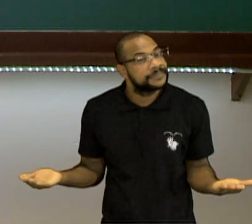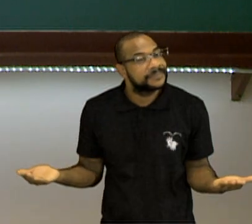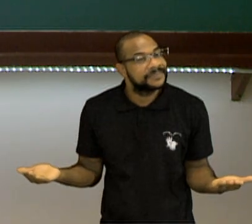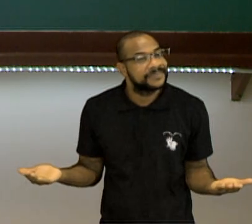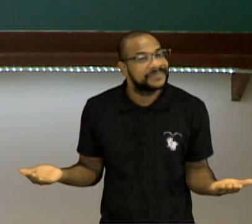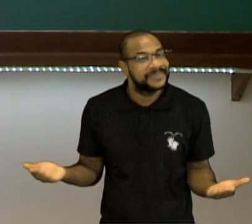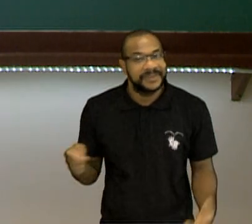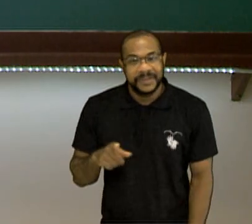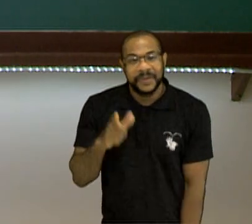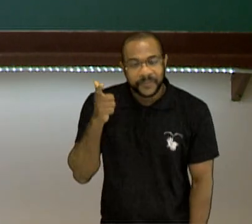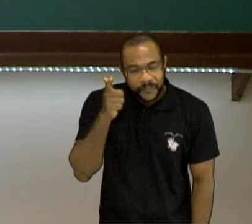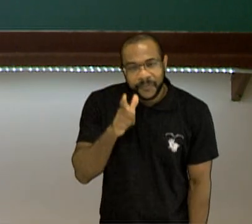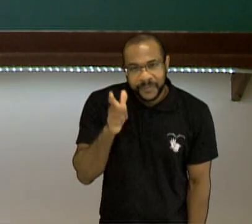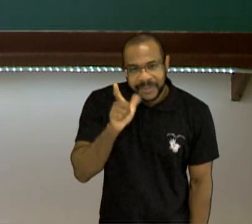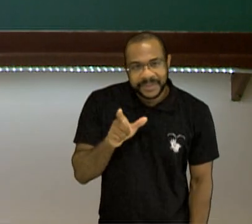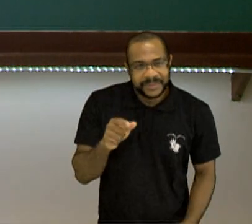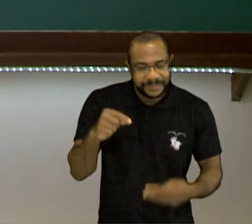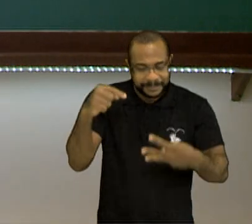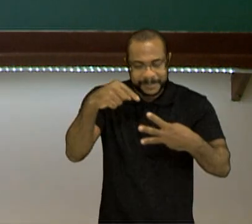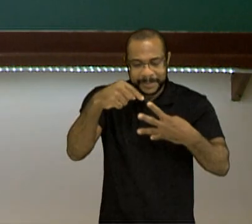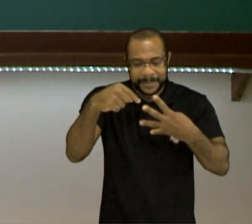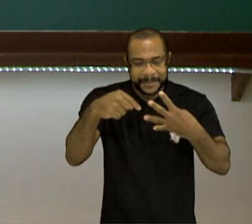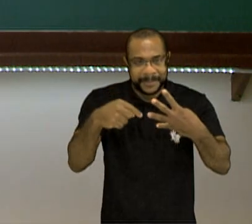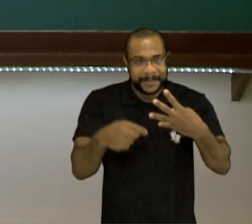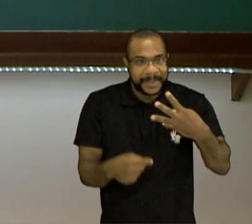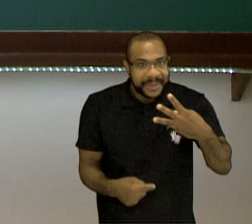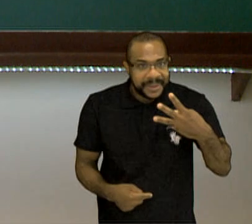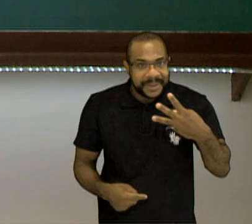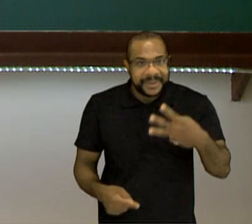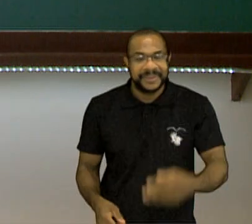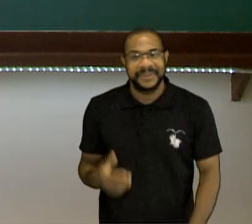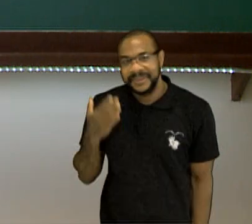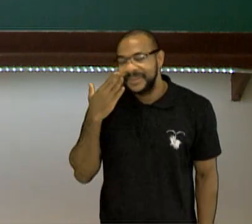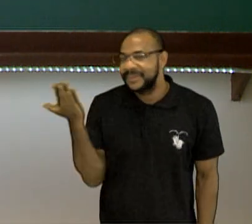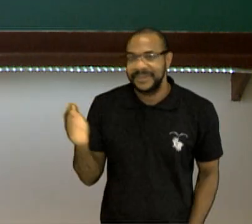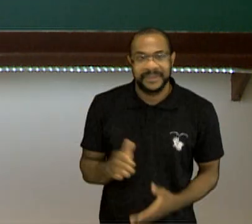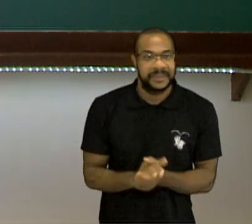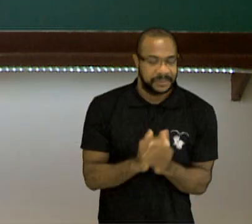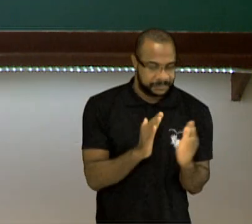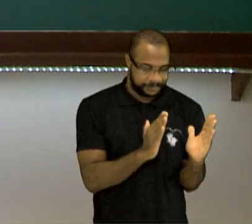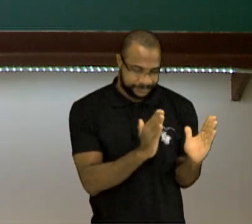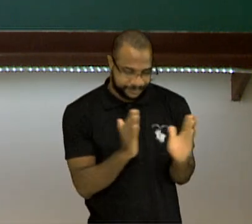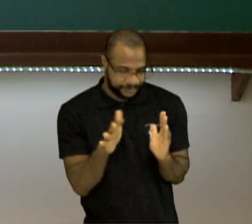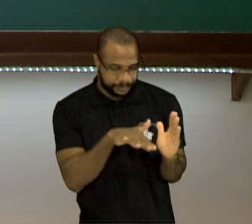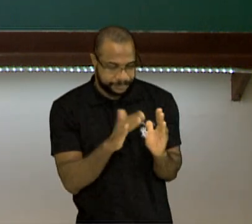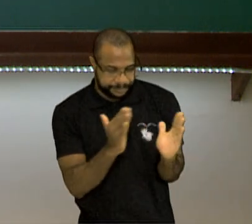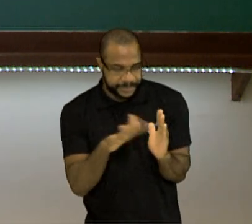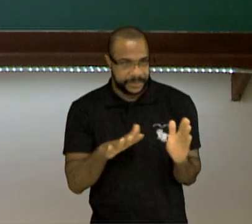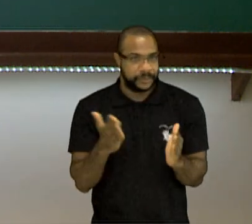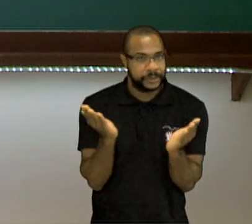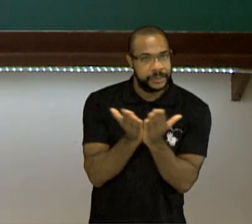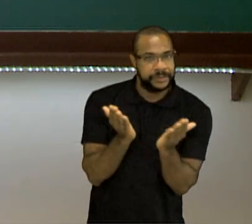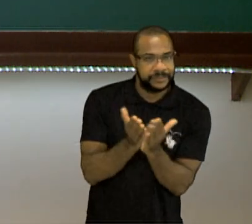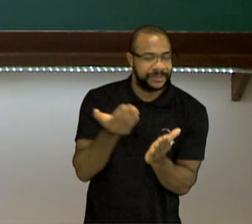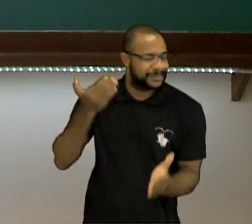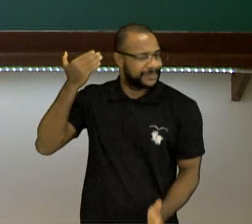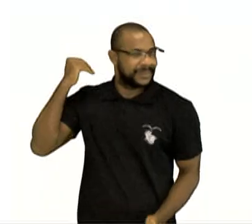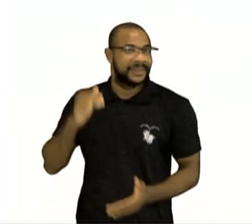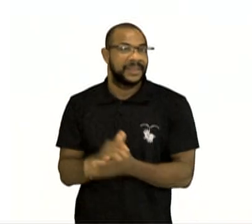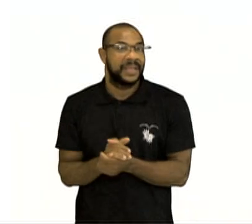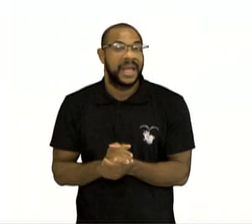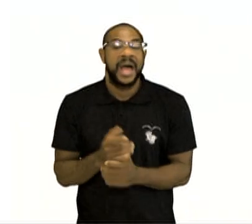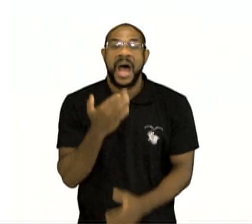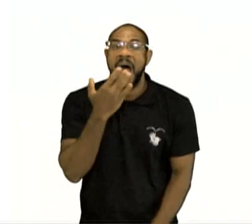Será que você acertou mais essa? Vamos ver? Durante a era cristã, a cor vermelha